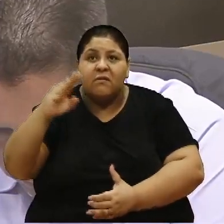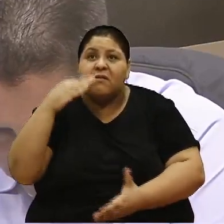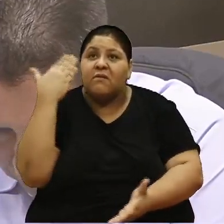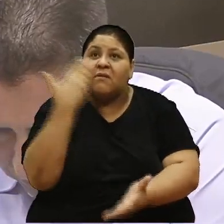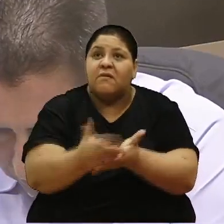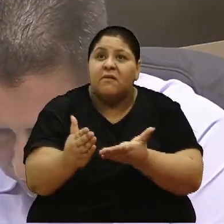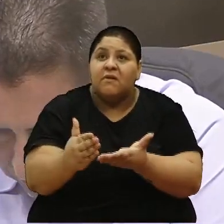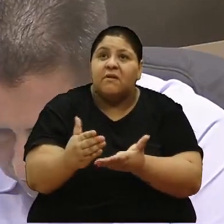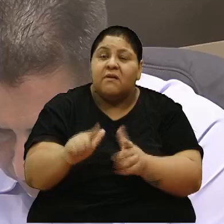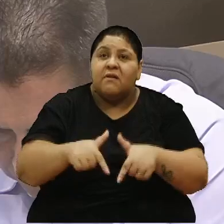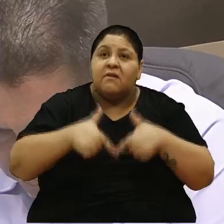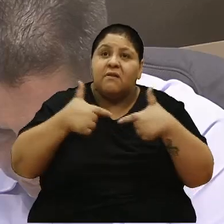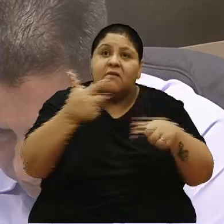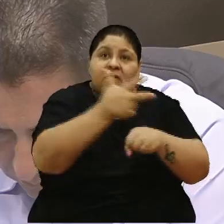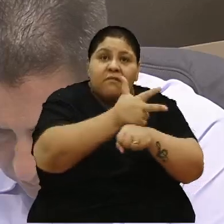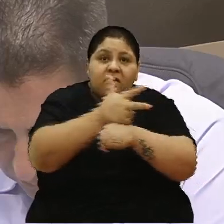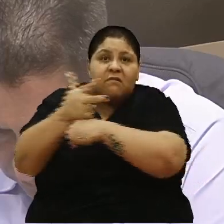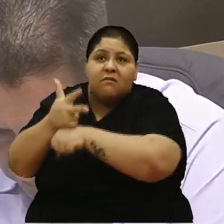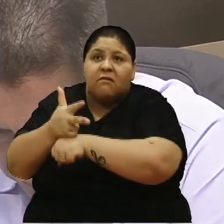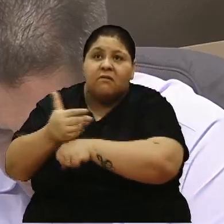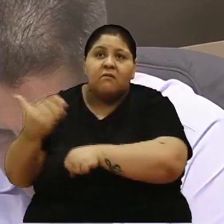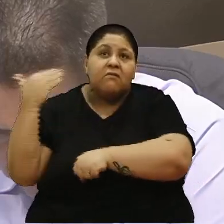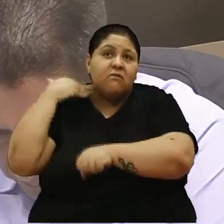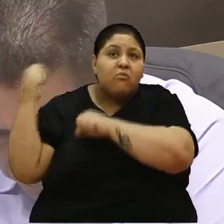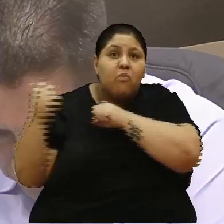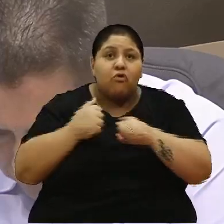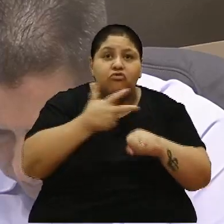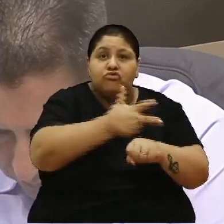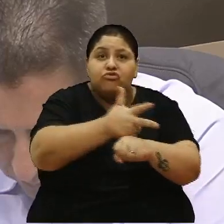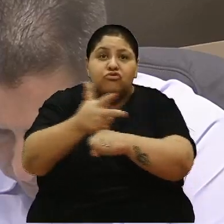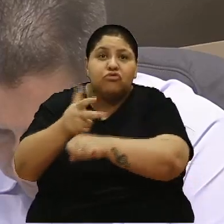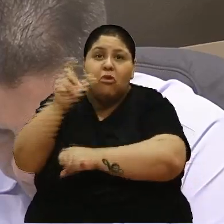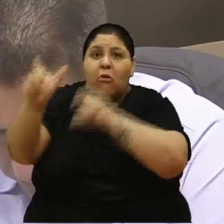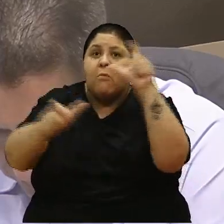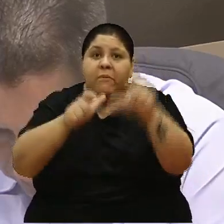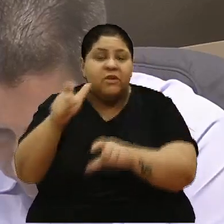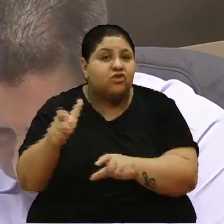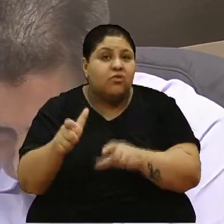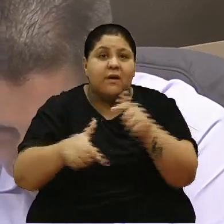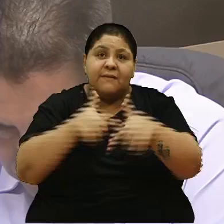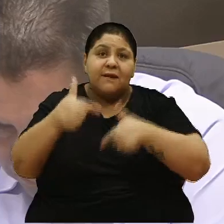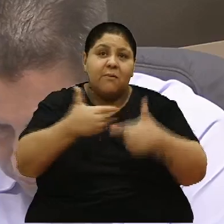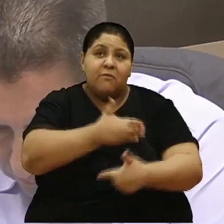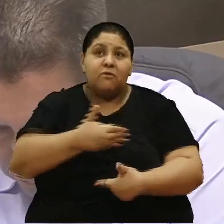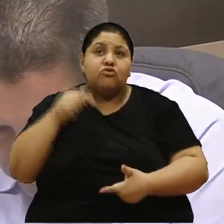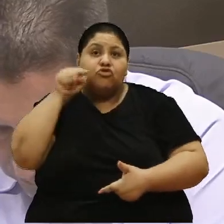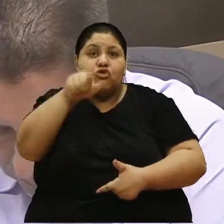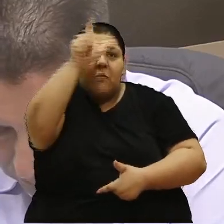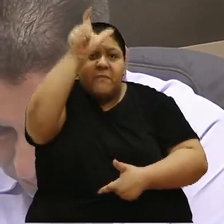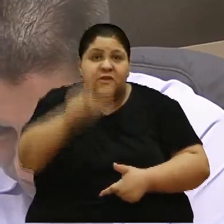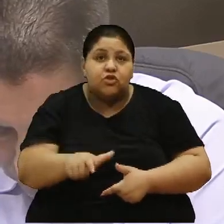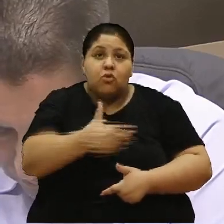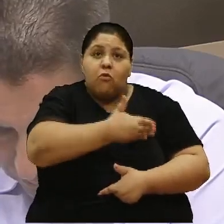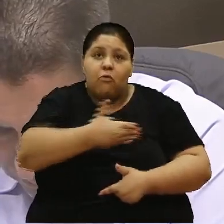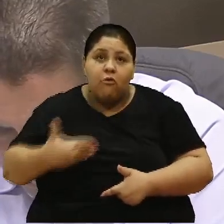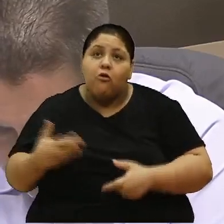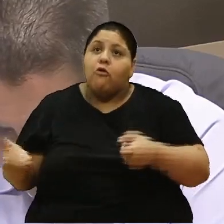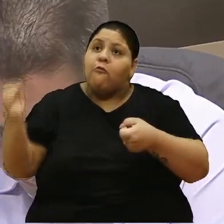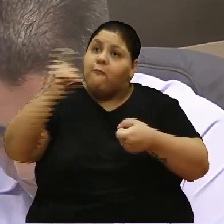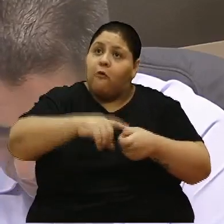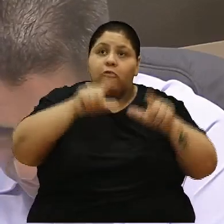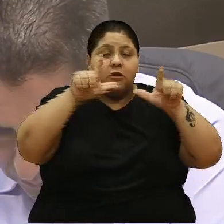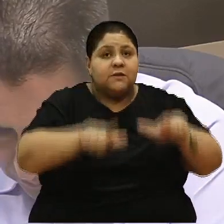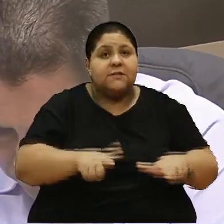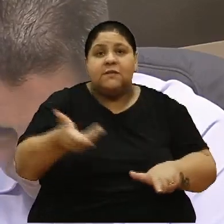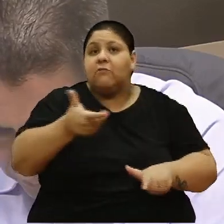ação para mim, eu filmei eles, a juíza falou que eu posso filmar alguém no exercício da função. O senhor é figura pública, volta para o escritório se o senhor não quer